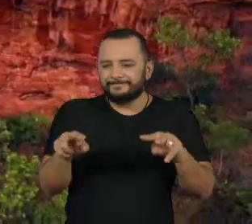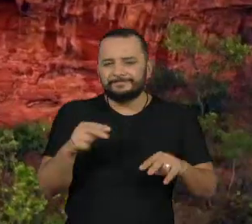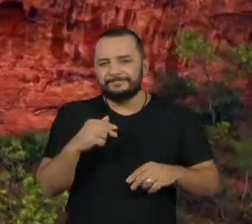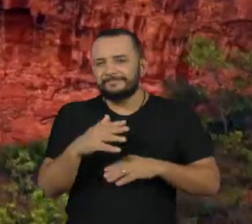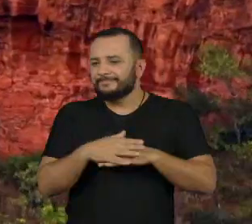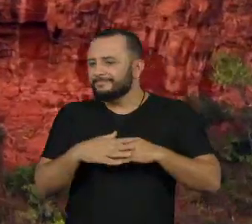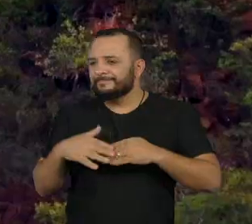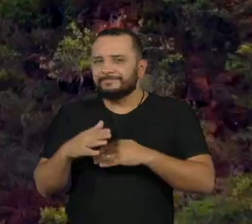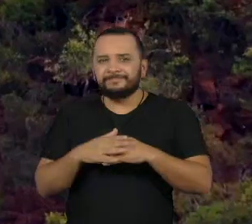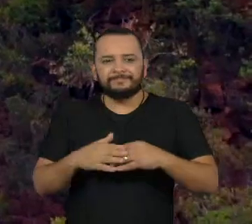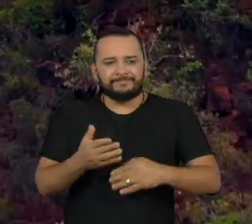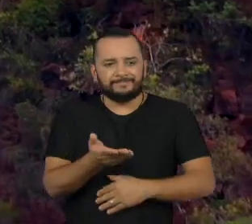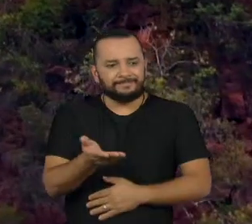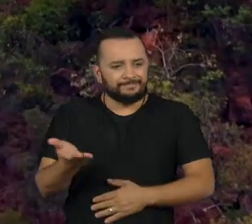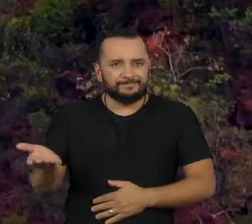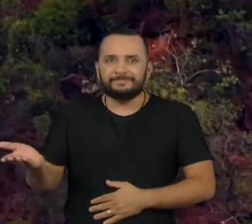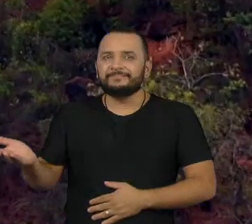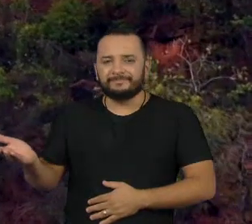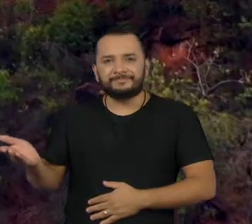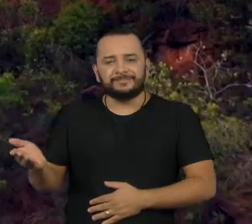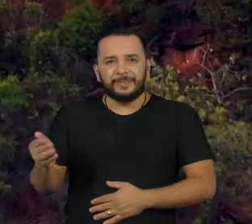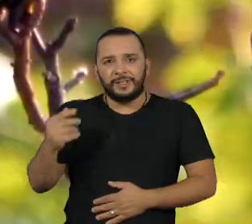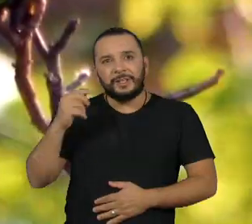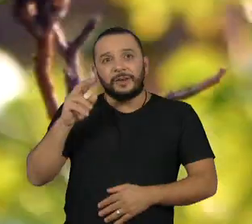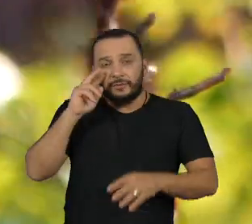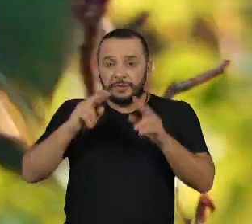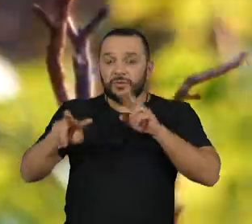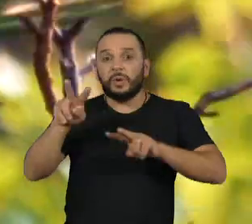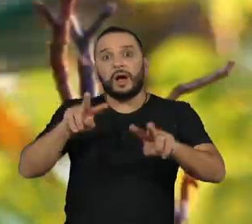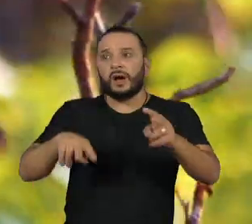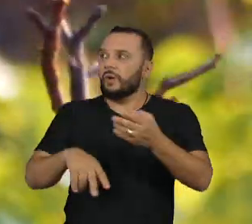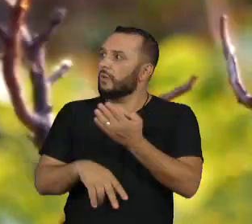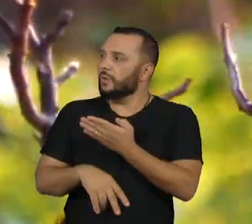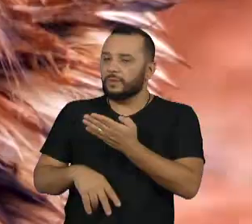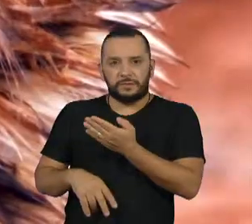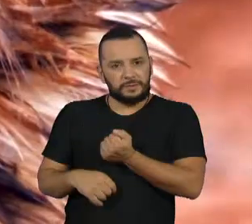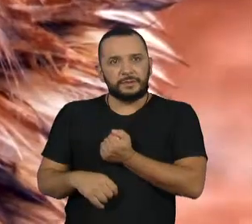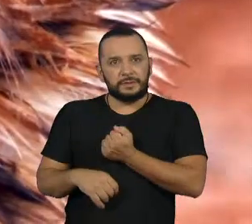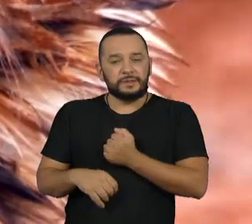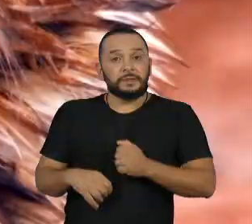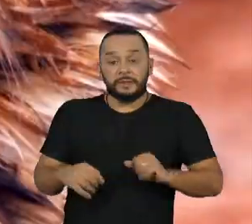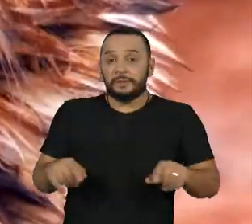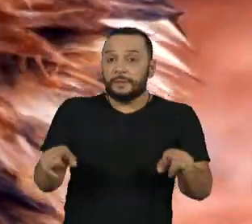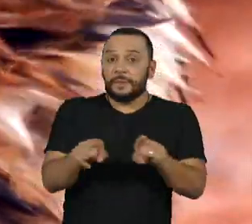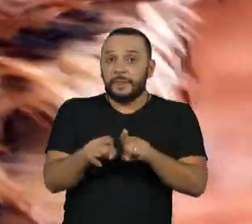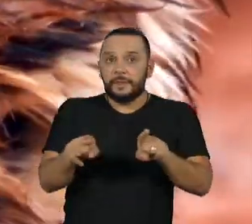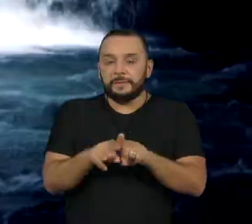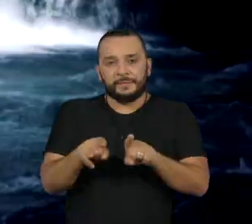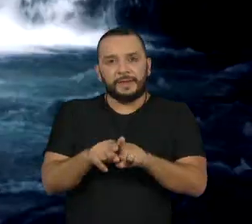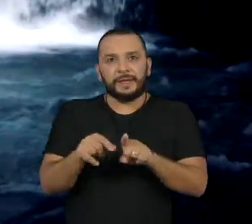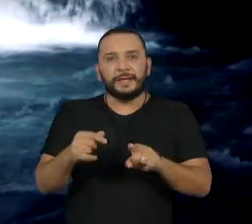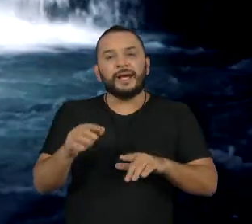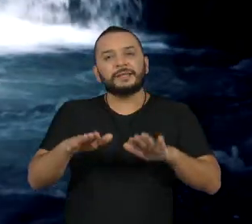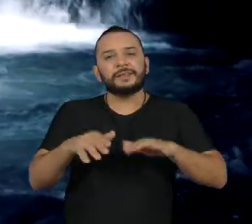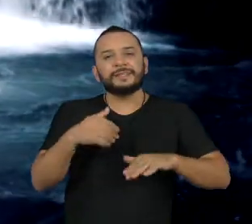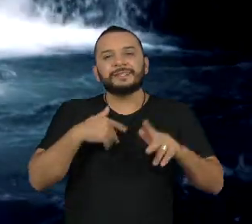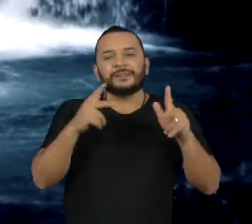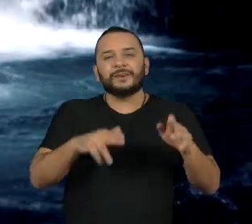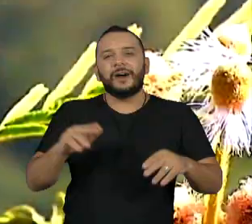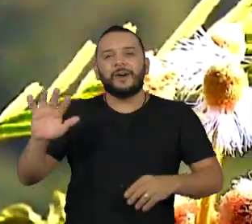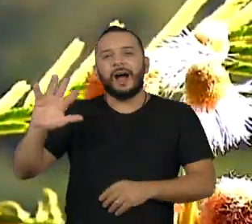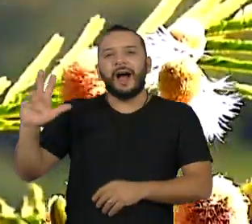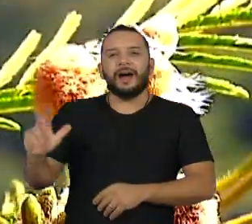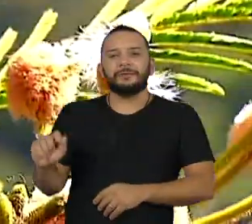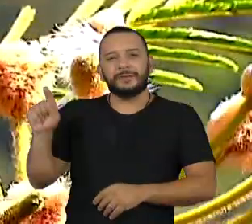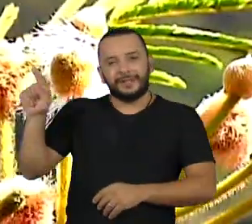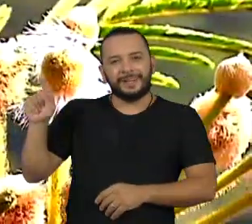está fora, né? Então, a gente olha as paisagens savânicas de África e a gente acha que elas são lindas, e são mesmo, mas a nossa é